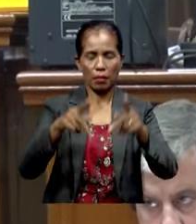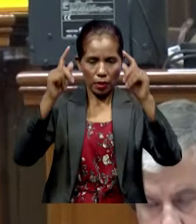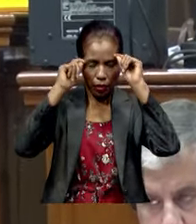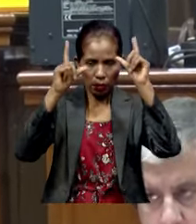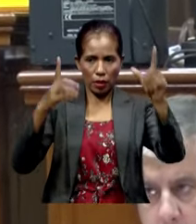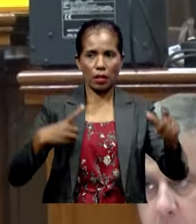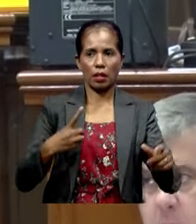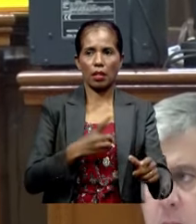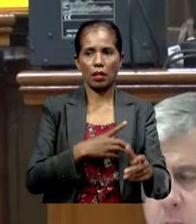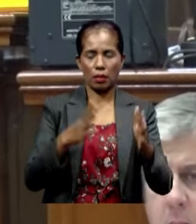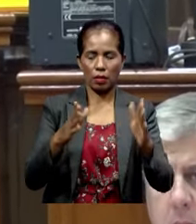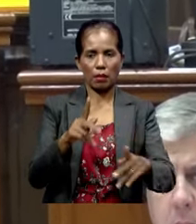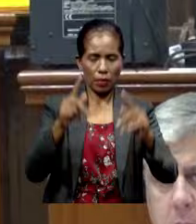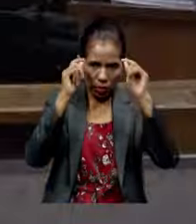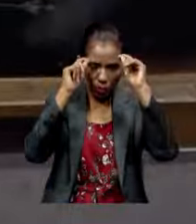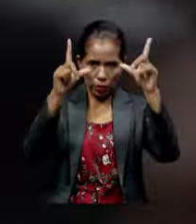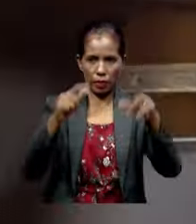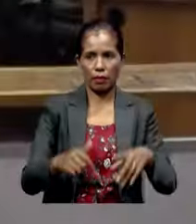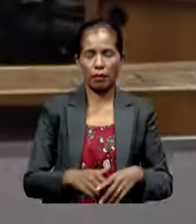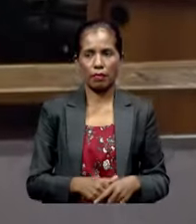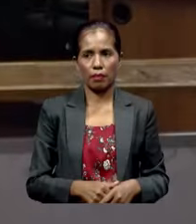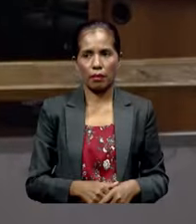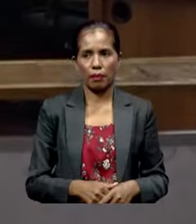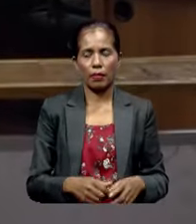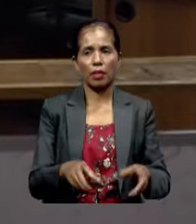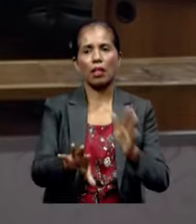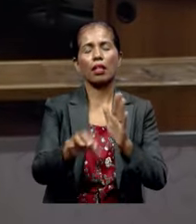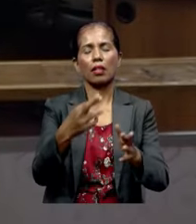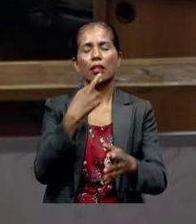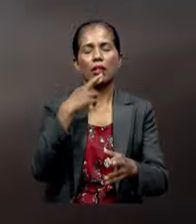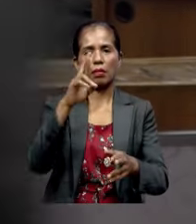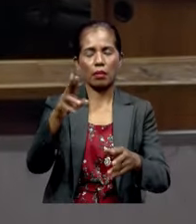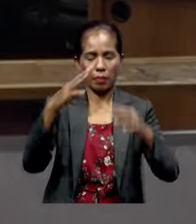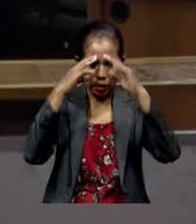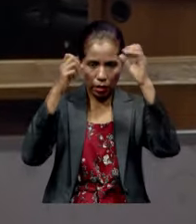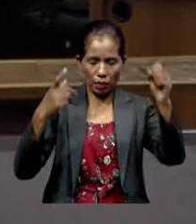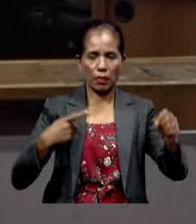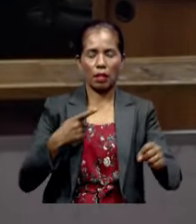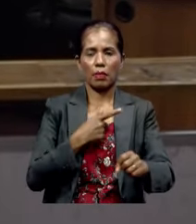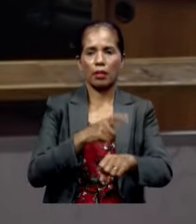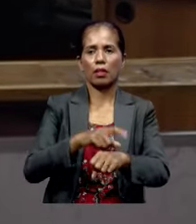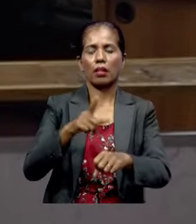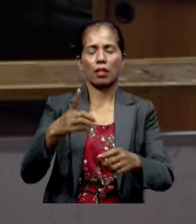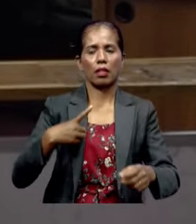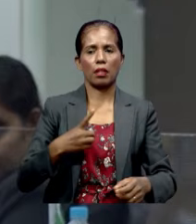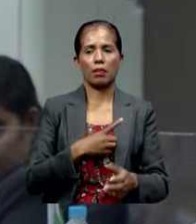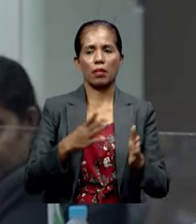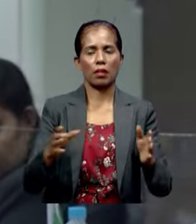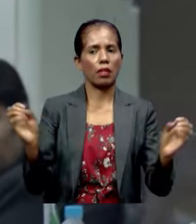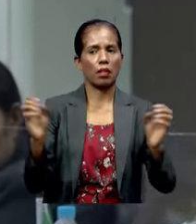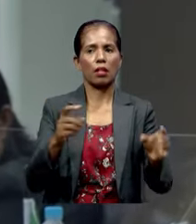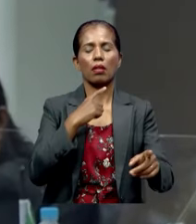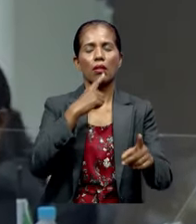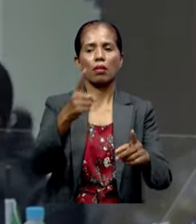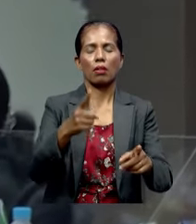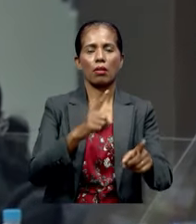deputado sirenen la os Timor, A foi netan resposta o si presidente do Parlamento Nacional, deputado Sira o si bancada Fretling, la simu, ho di